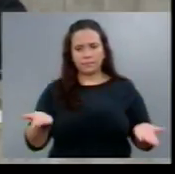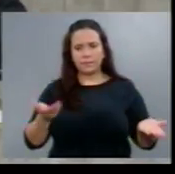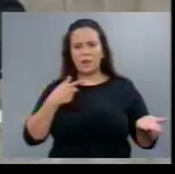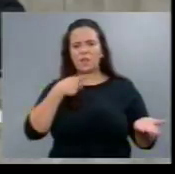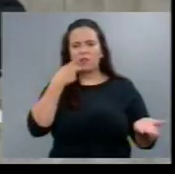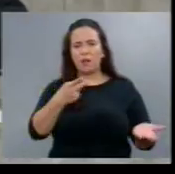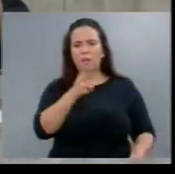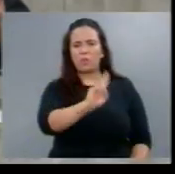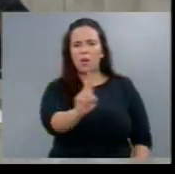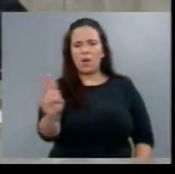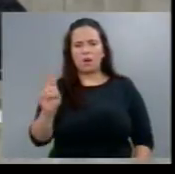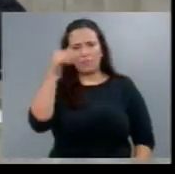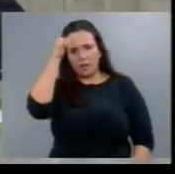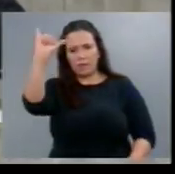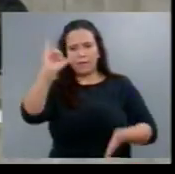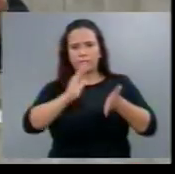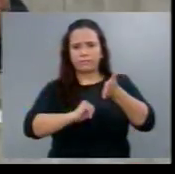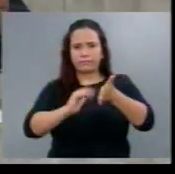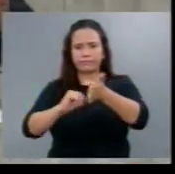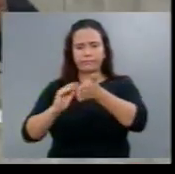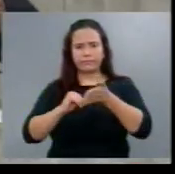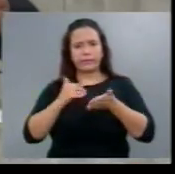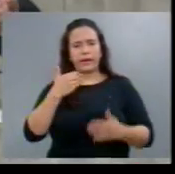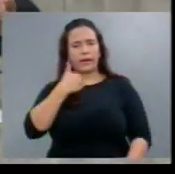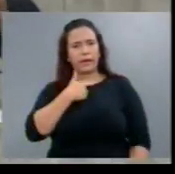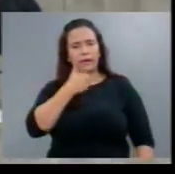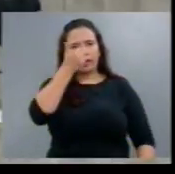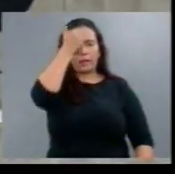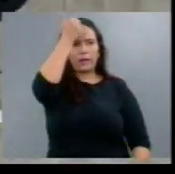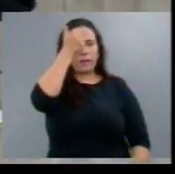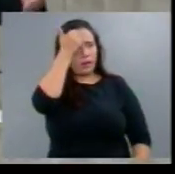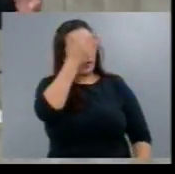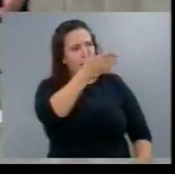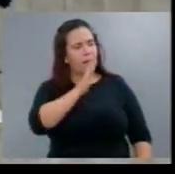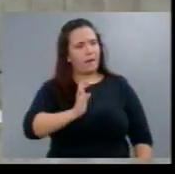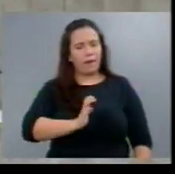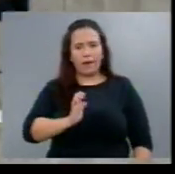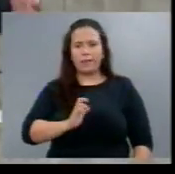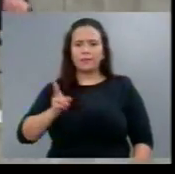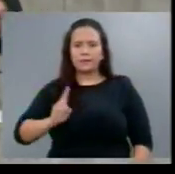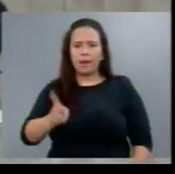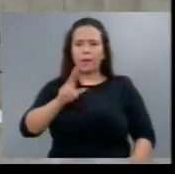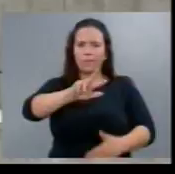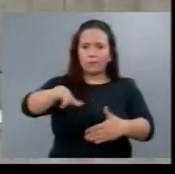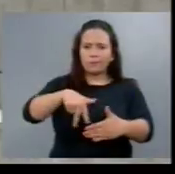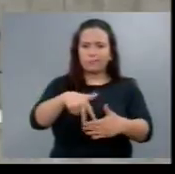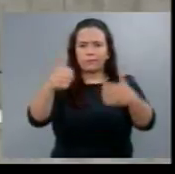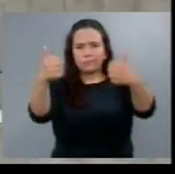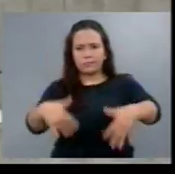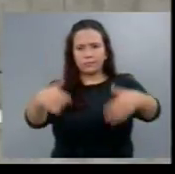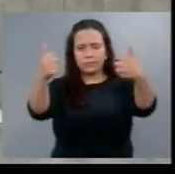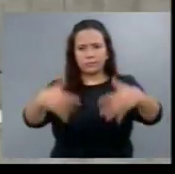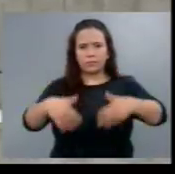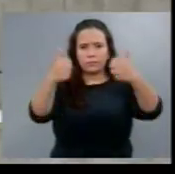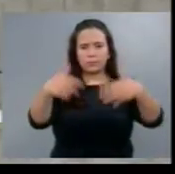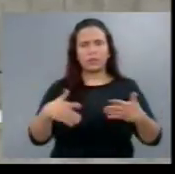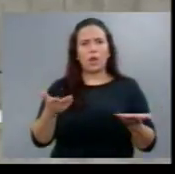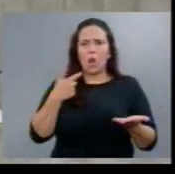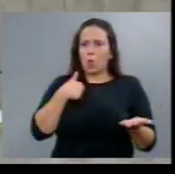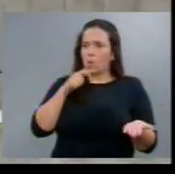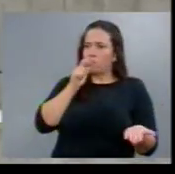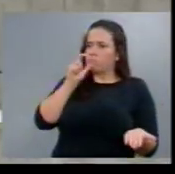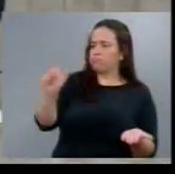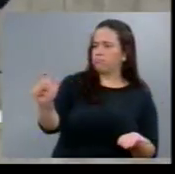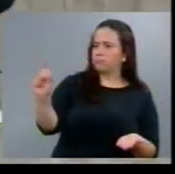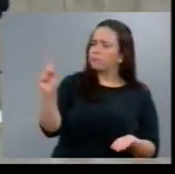de nominar, mas daqui eu, Roberto Eli, cansávamos de frequentemente... Não, mas eu não quero feri-lo, não, eu estou